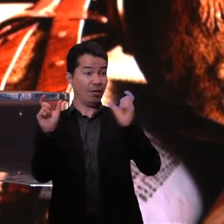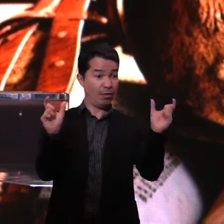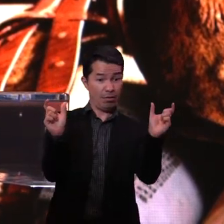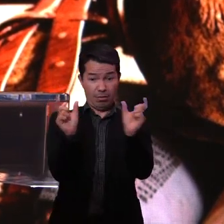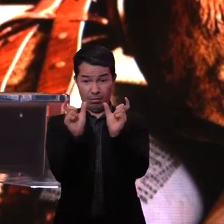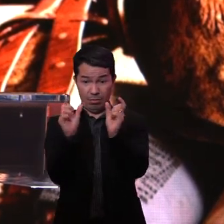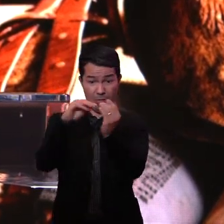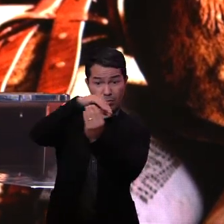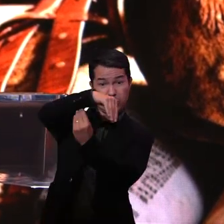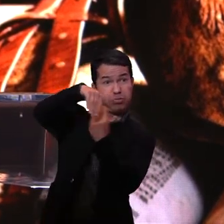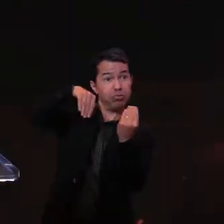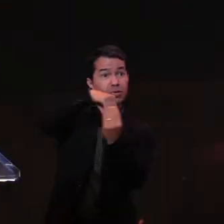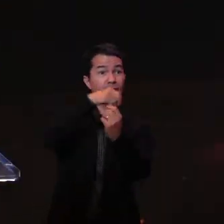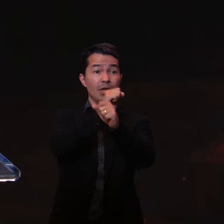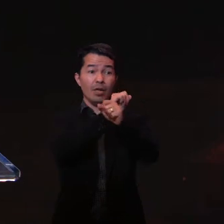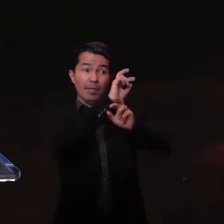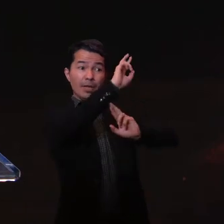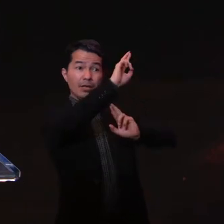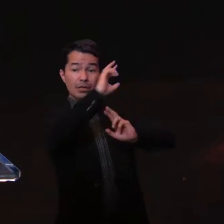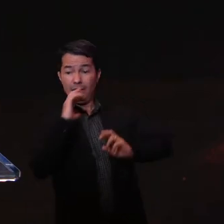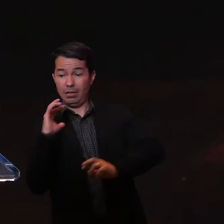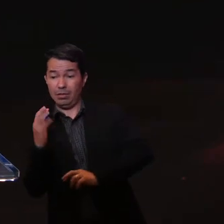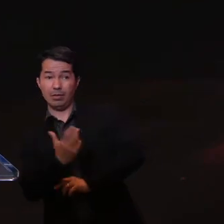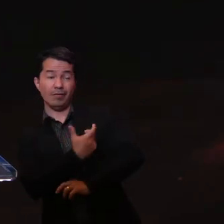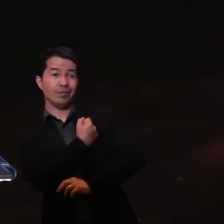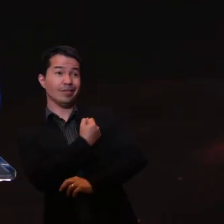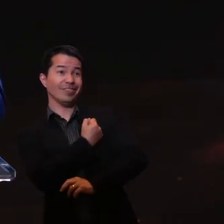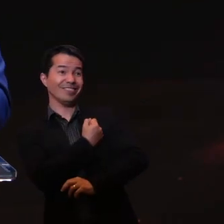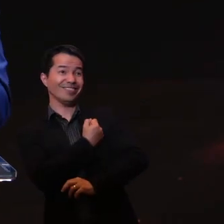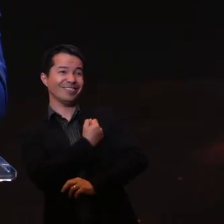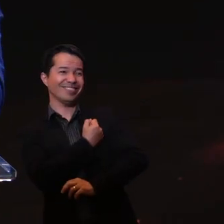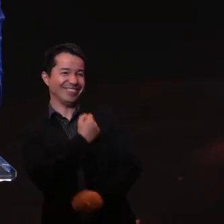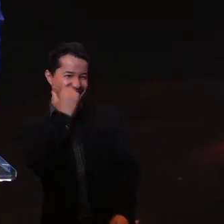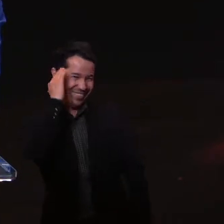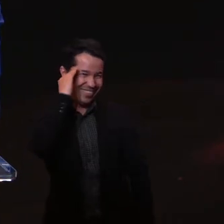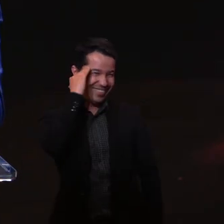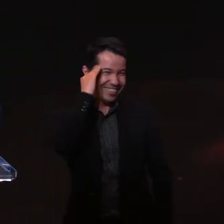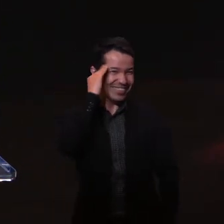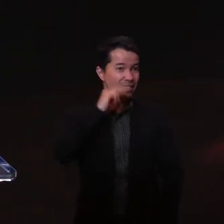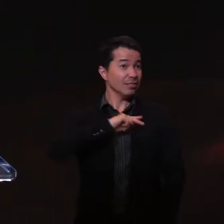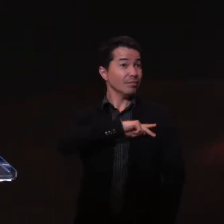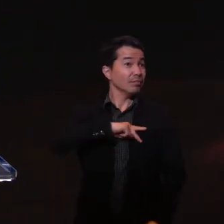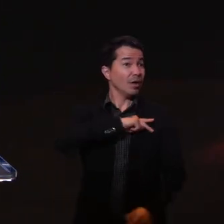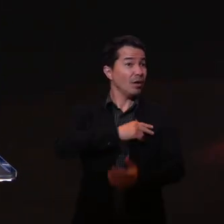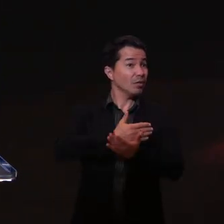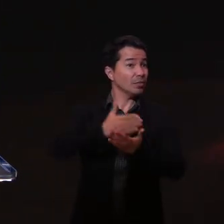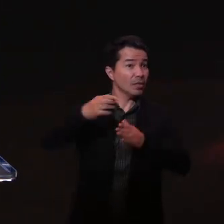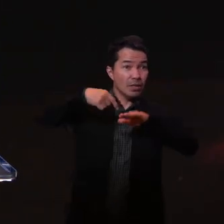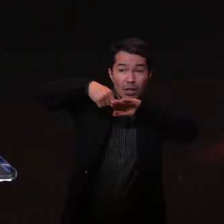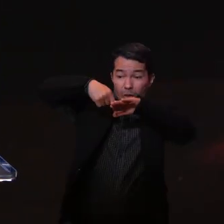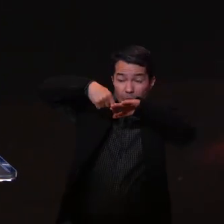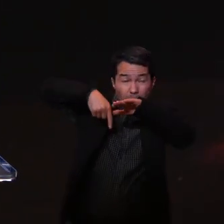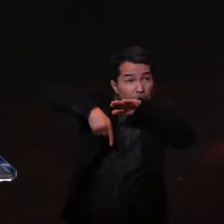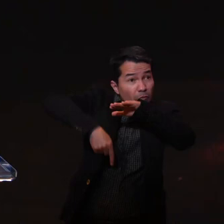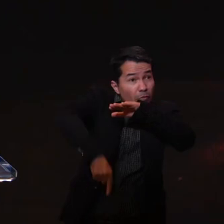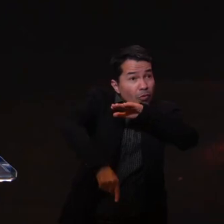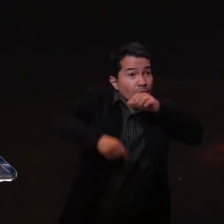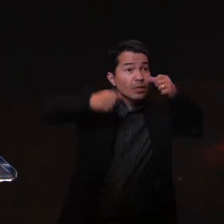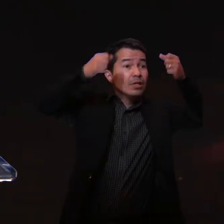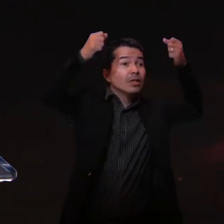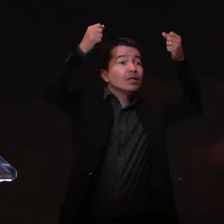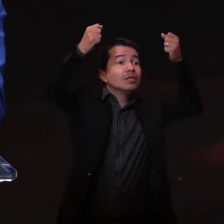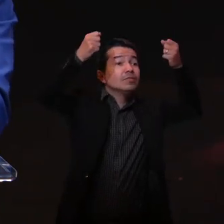palavra adicional, ela vai nos ajudar a entender melhor o que essa arma do Espírito